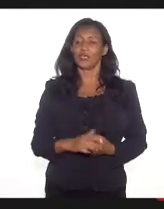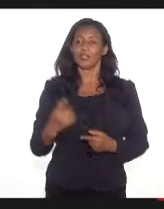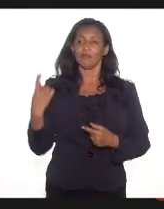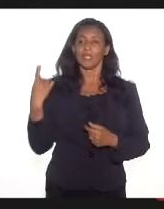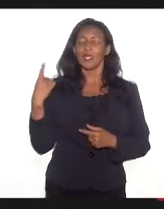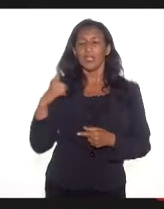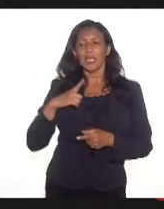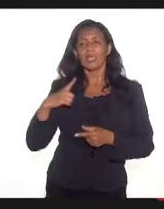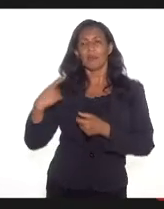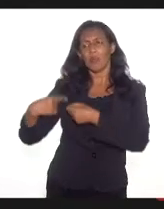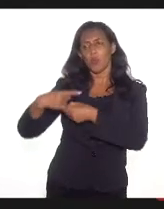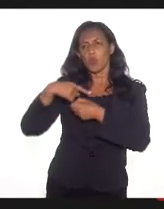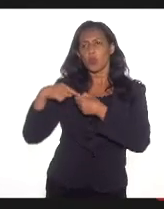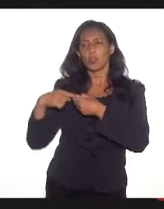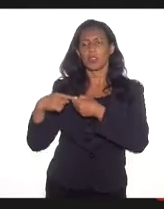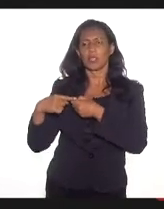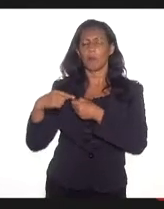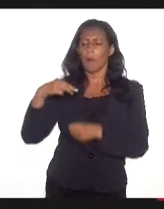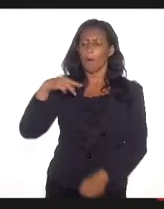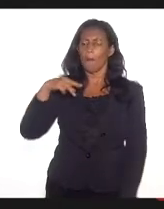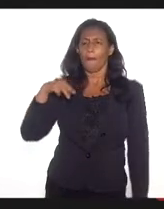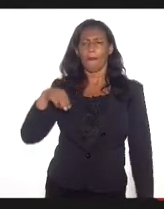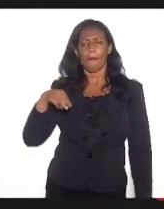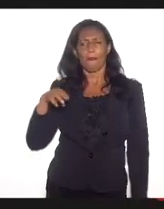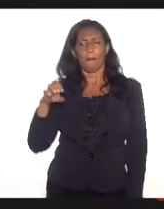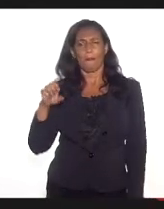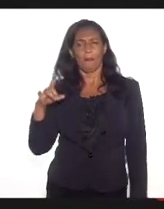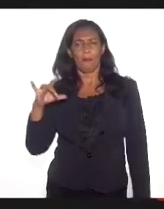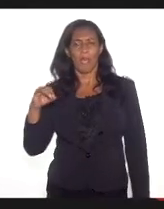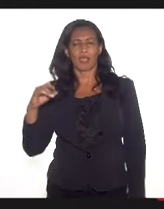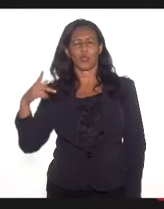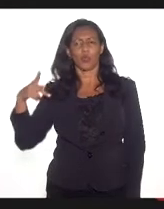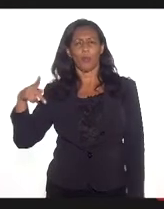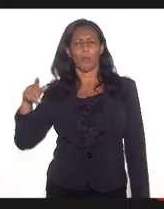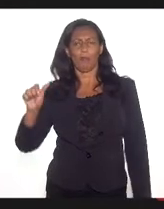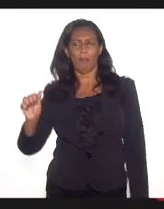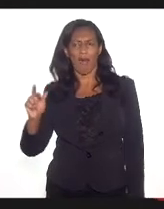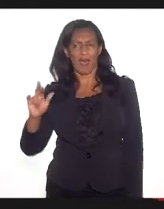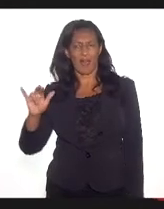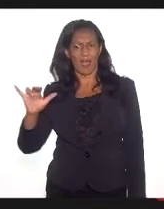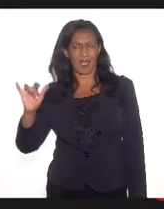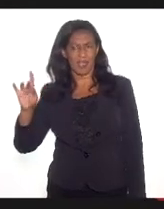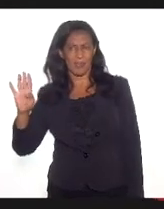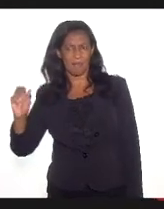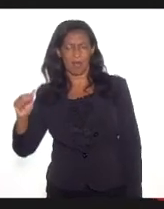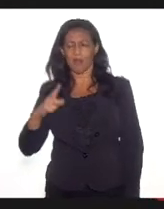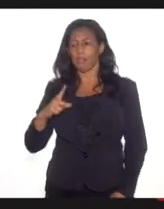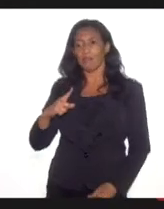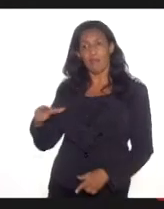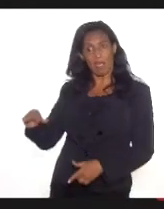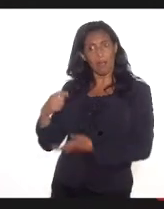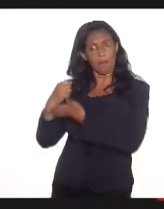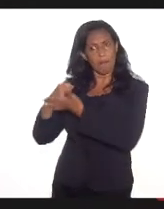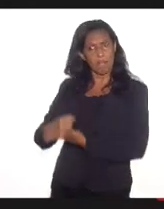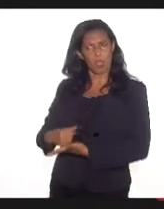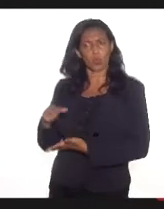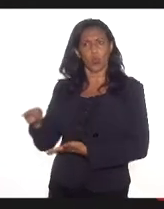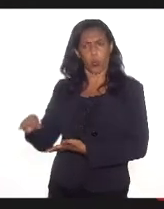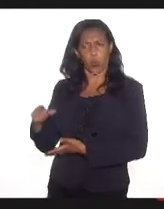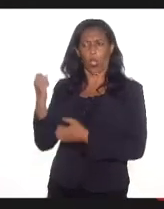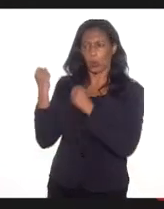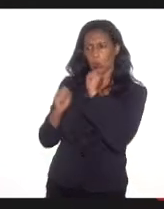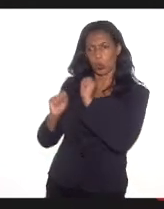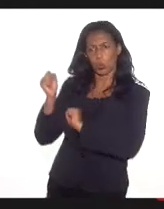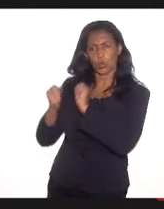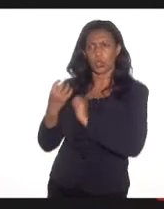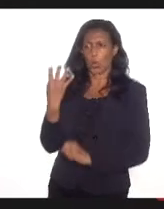industriais ali do Médio Paraíba o que mostra que a indústria continua tendo um peso importante na indústria 4